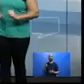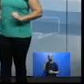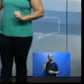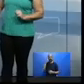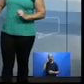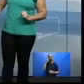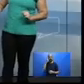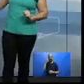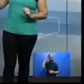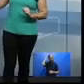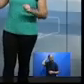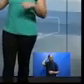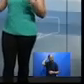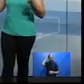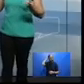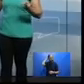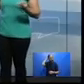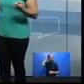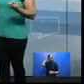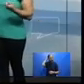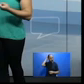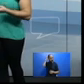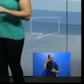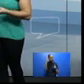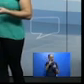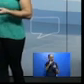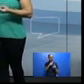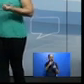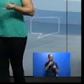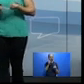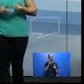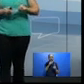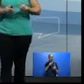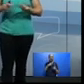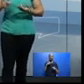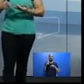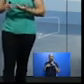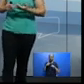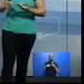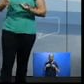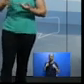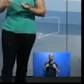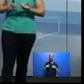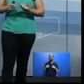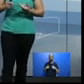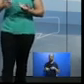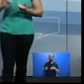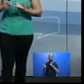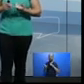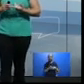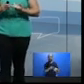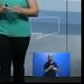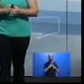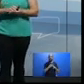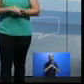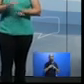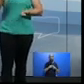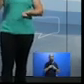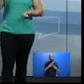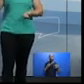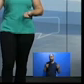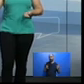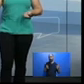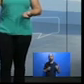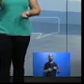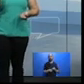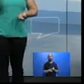trabalhar. Eles tinham que levar até as feitorias, em troca de faca, machado, miçanga e espelho.